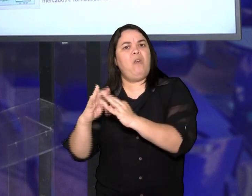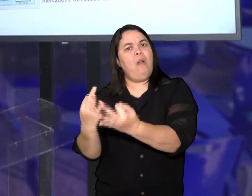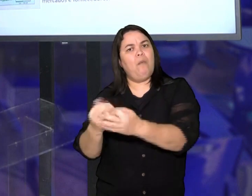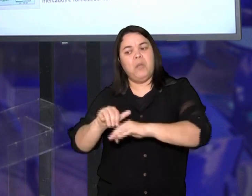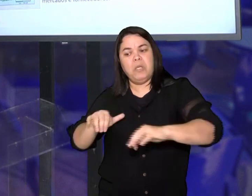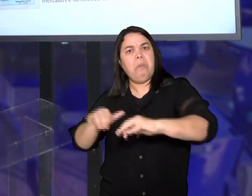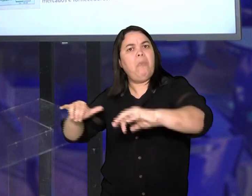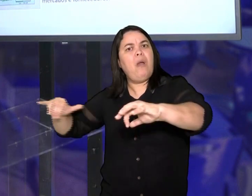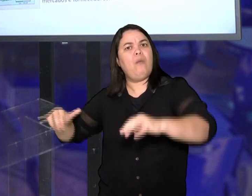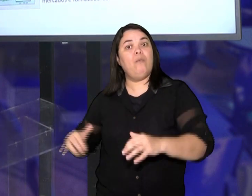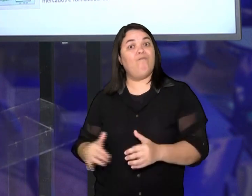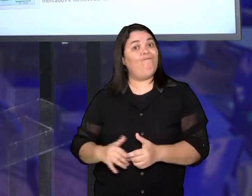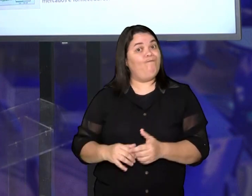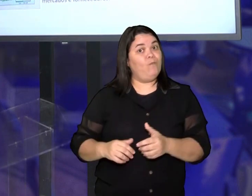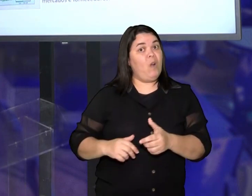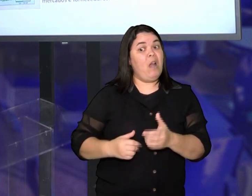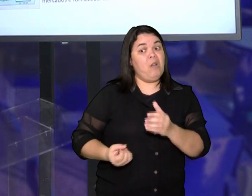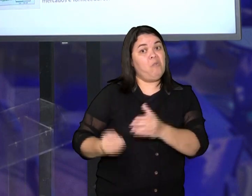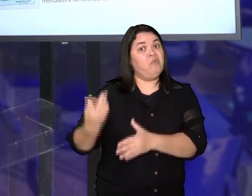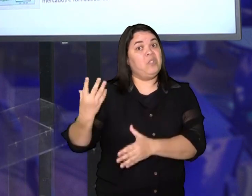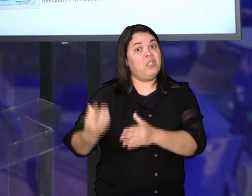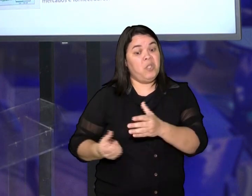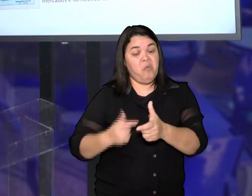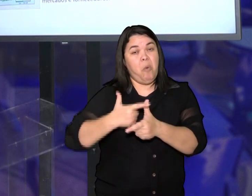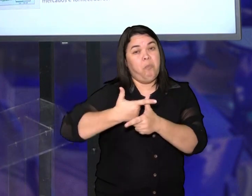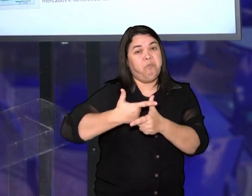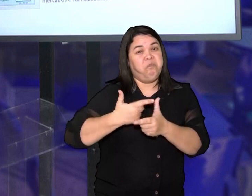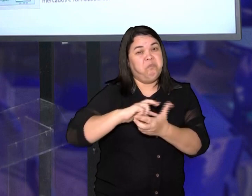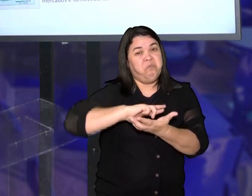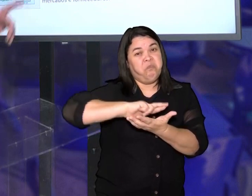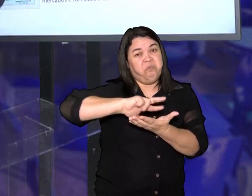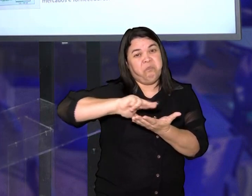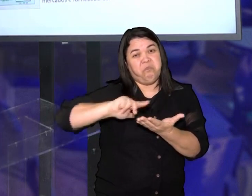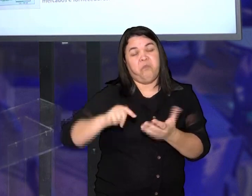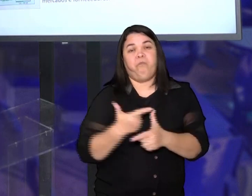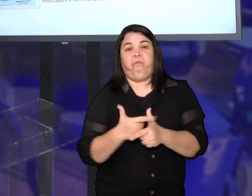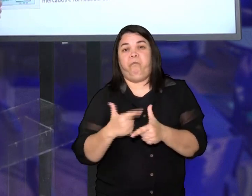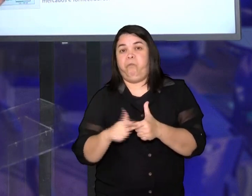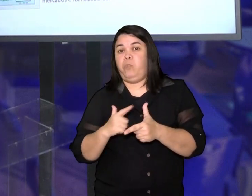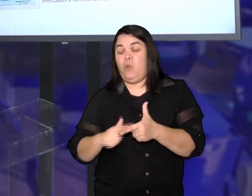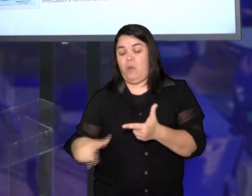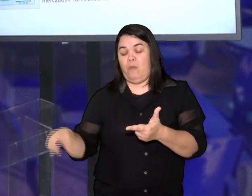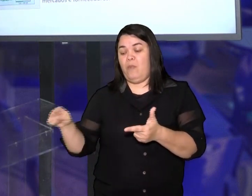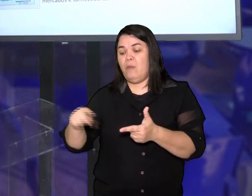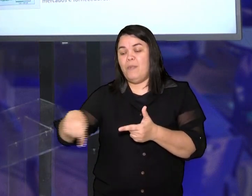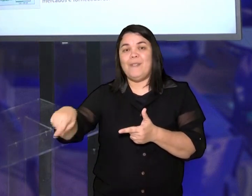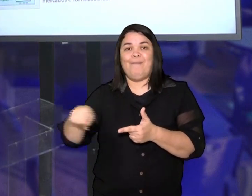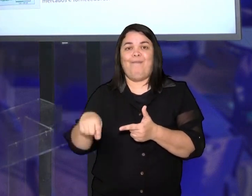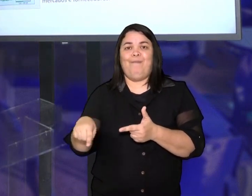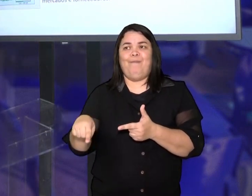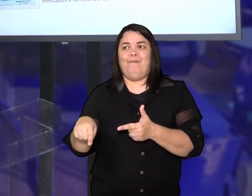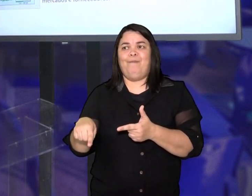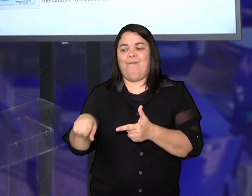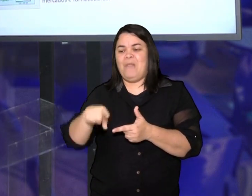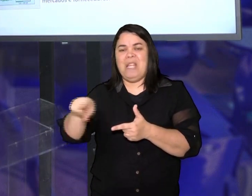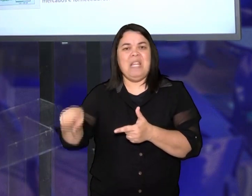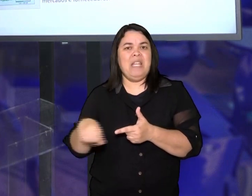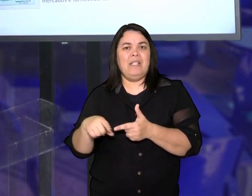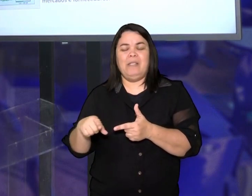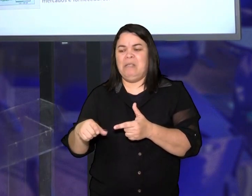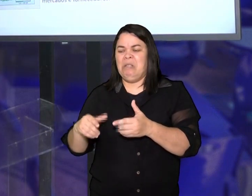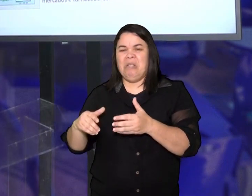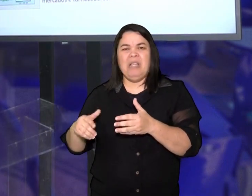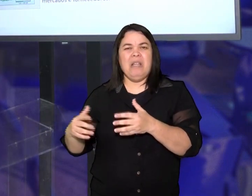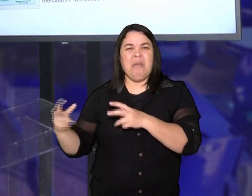problemas. O primeiro problema que o fato de você ter uma exploração impede esses países de terem qualquer tipo de